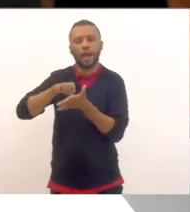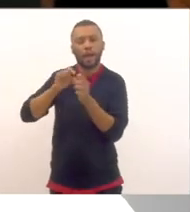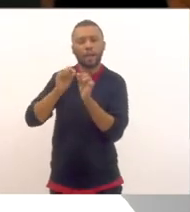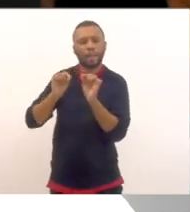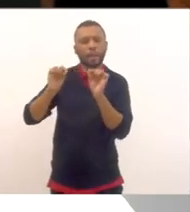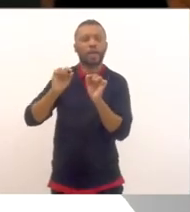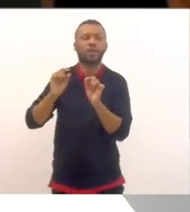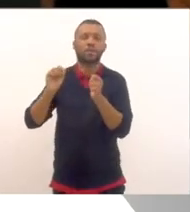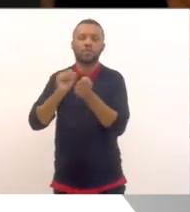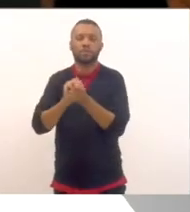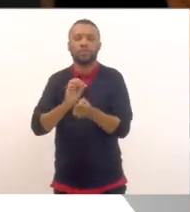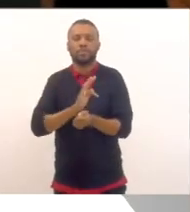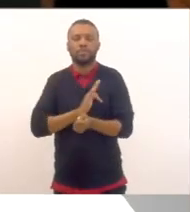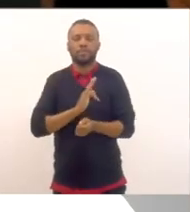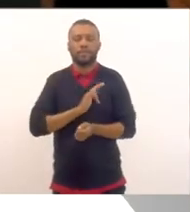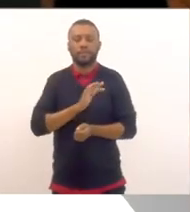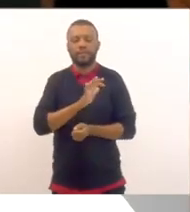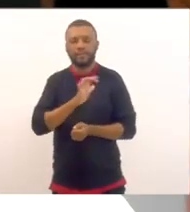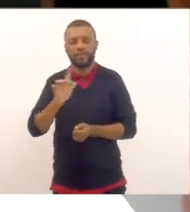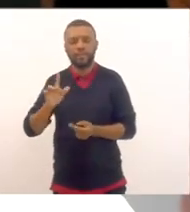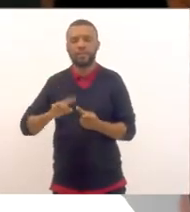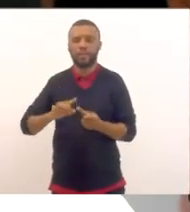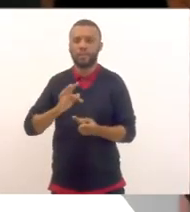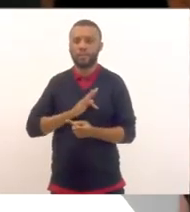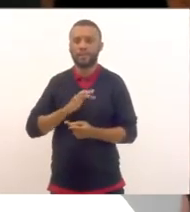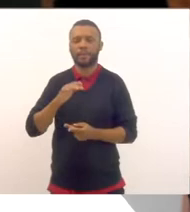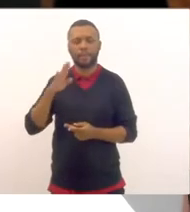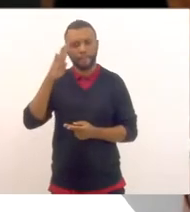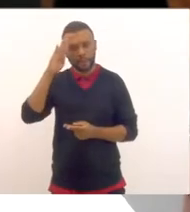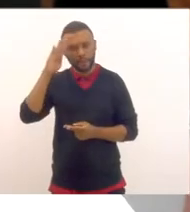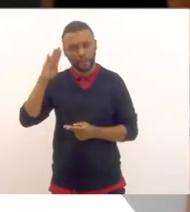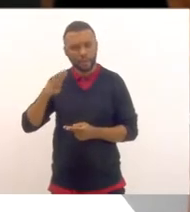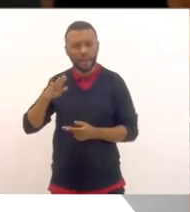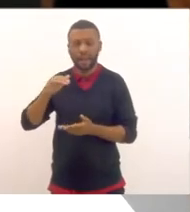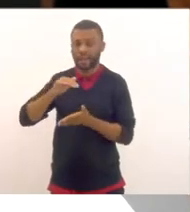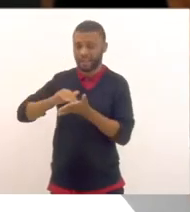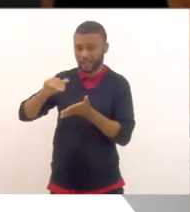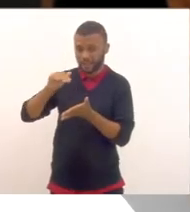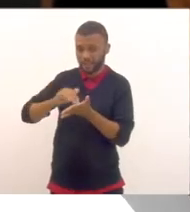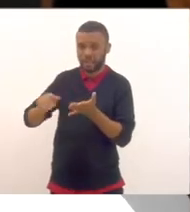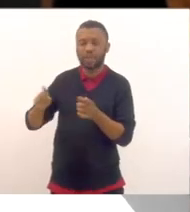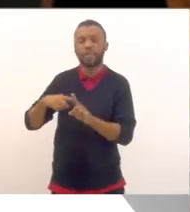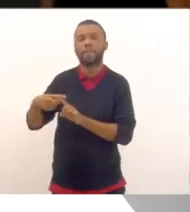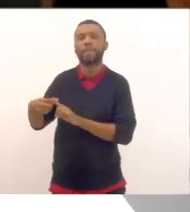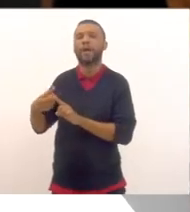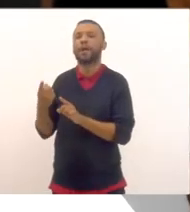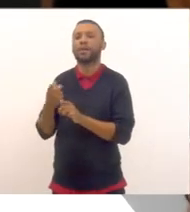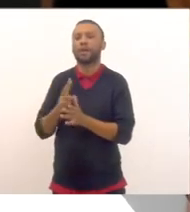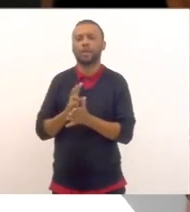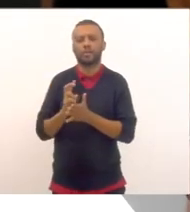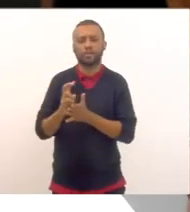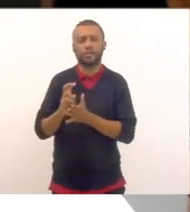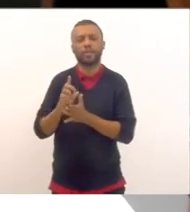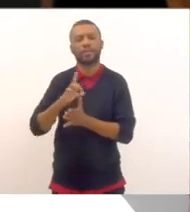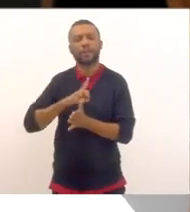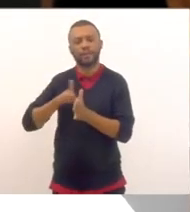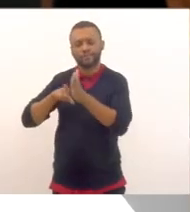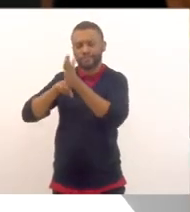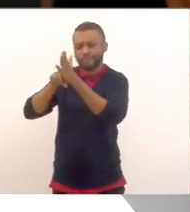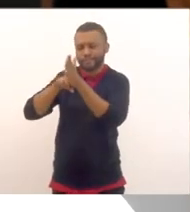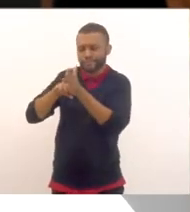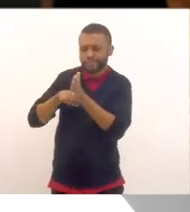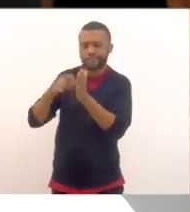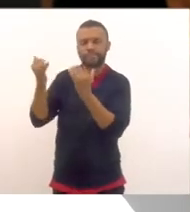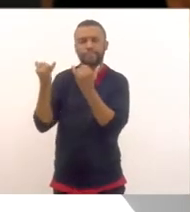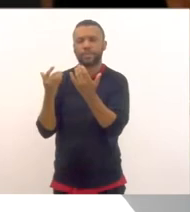pessoal da Polícia Civil da Polícia Militar da cettrans e da SuperVia levantam a informações